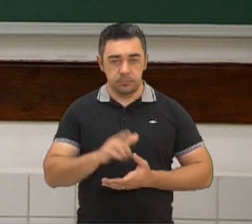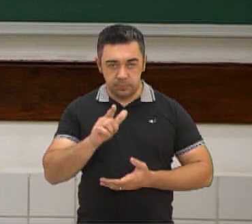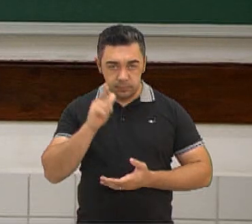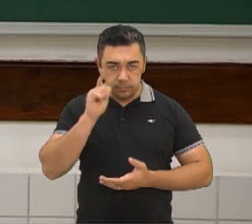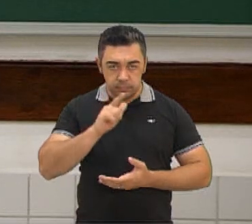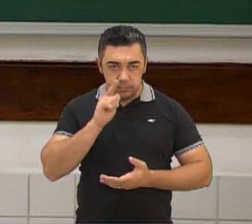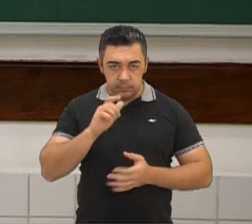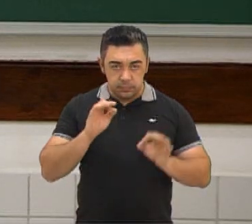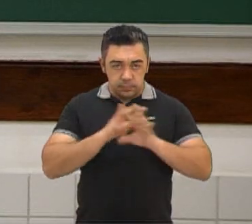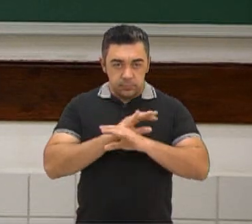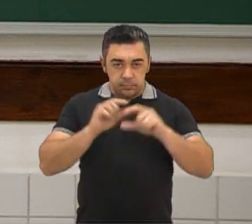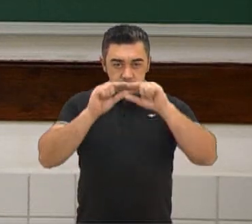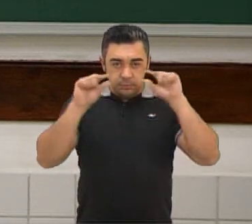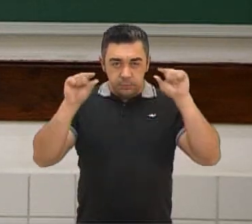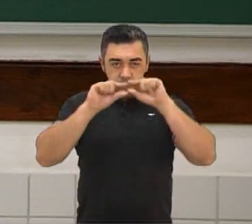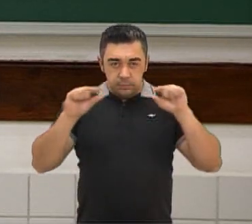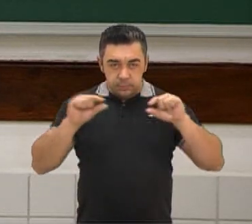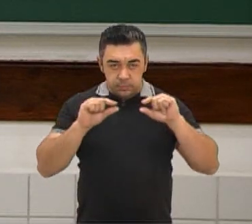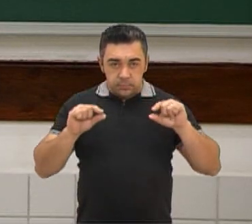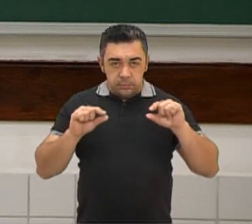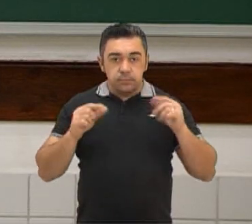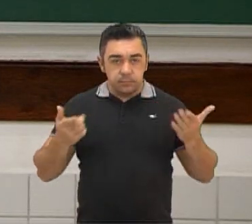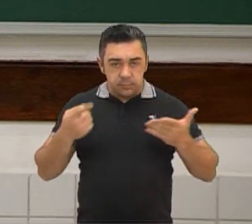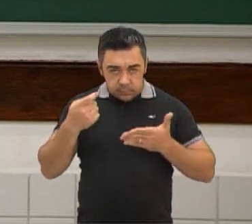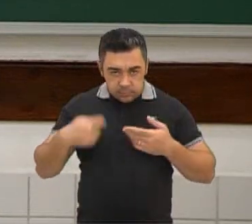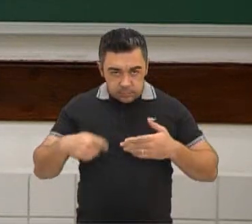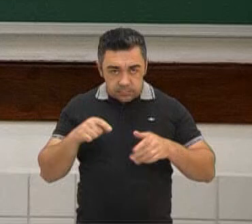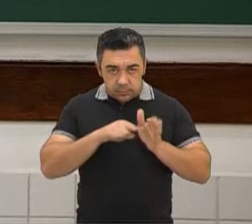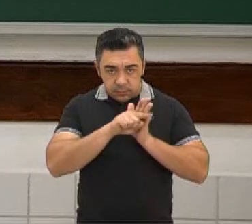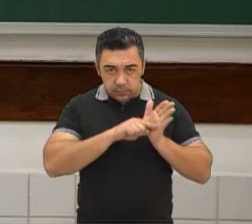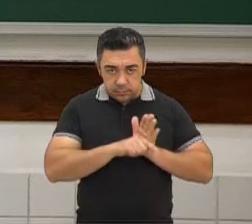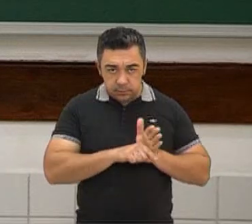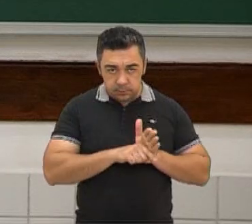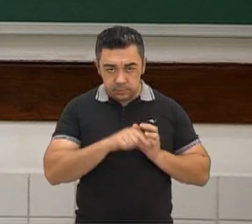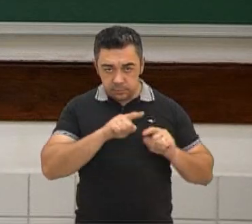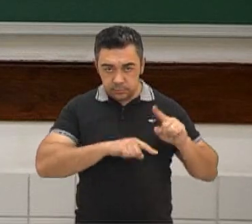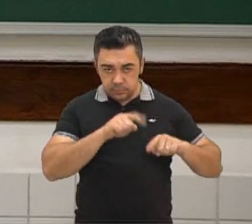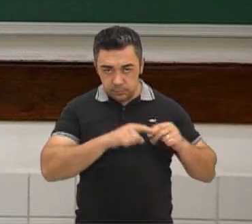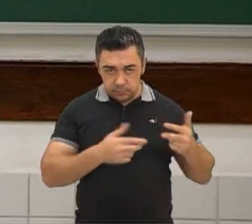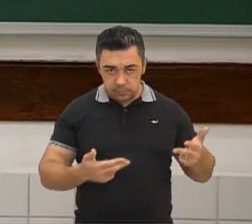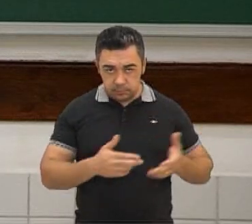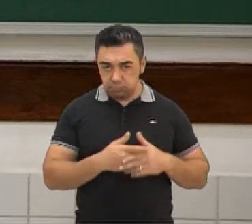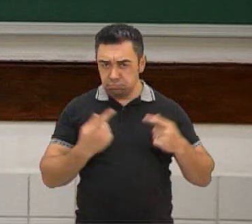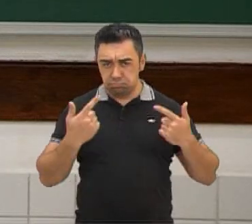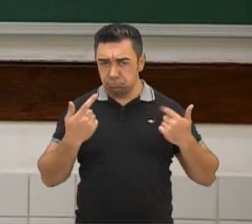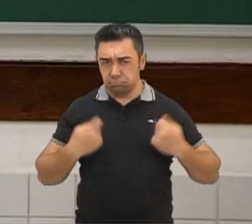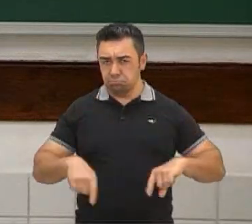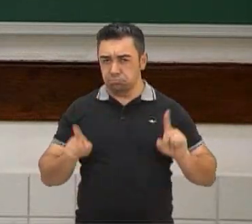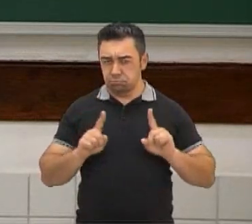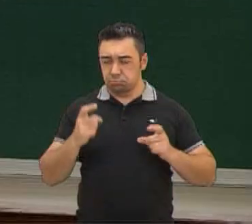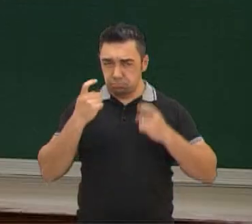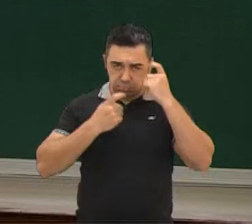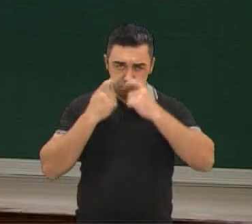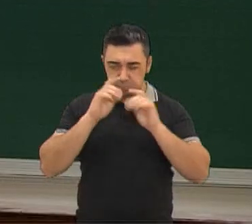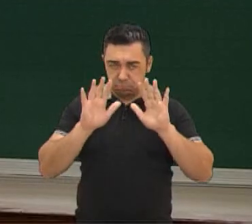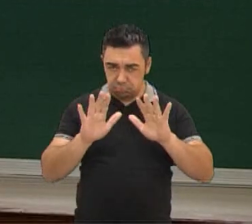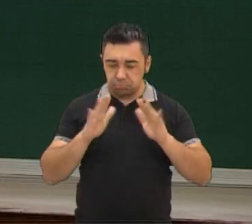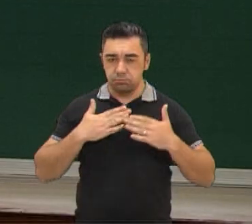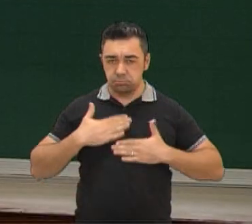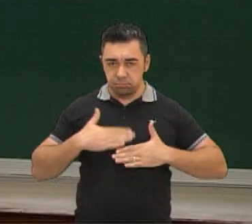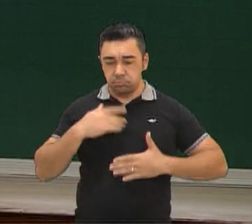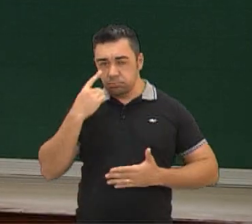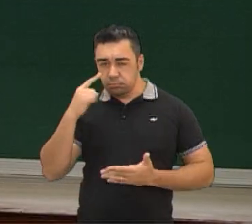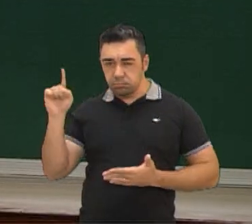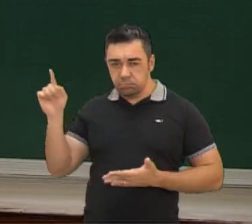Conseguiu completar a nossa frase? Precisou pesquisar lá no material? Se precisou, não tem problema, tá? Fique tranquilo. Vamos corrigir